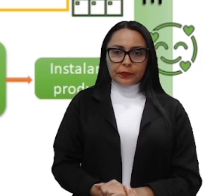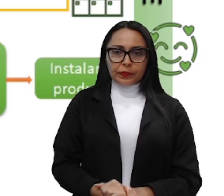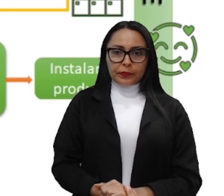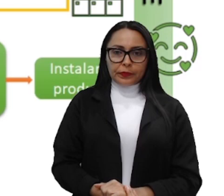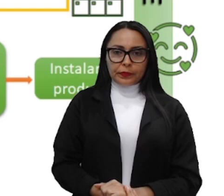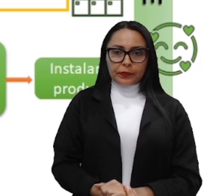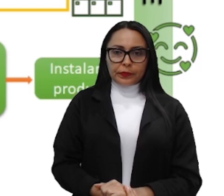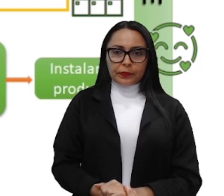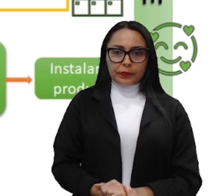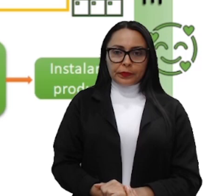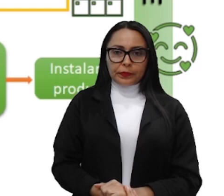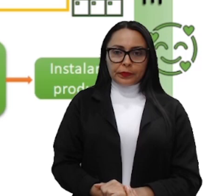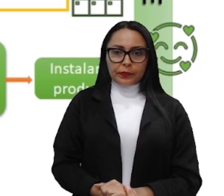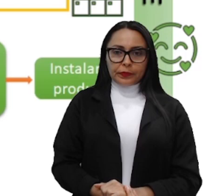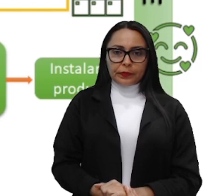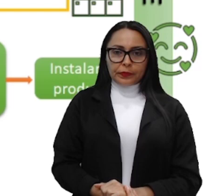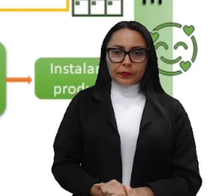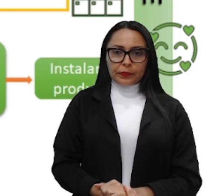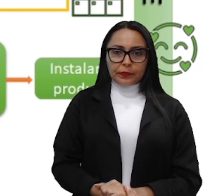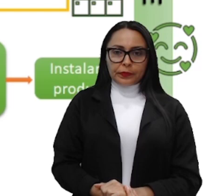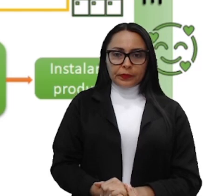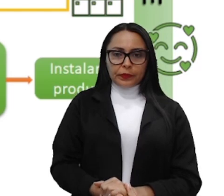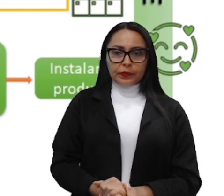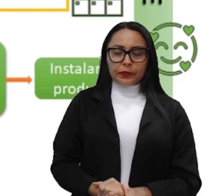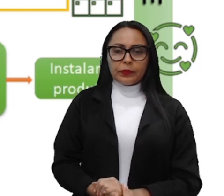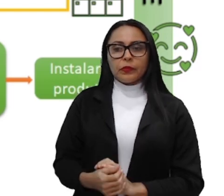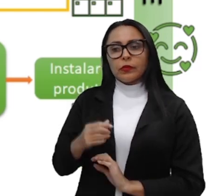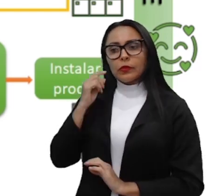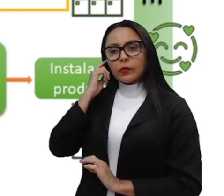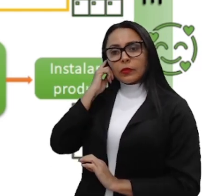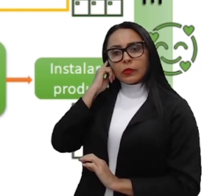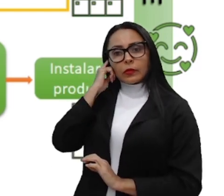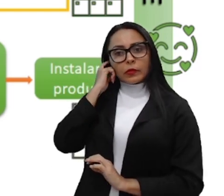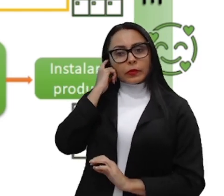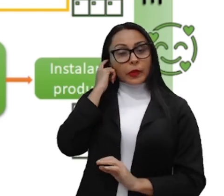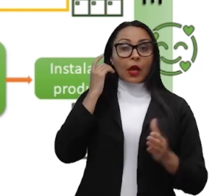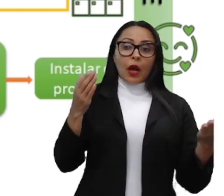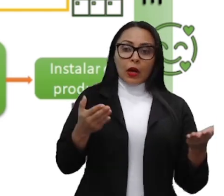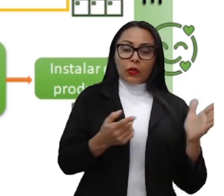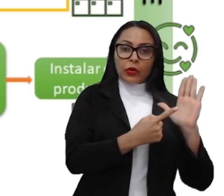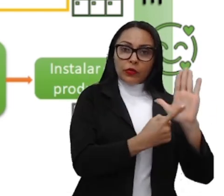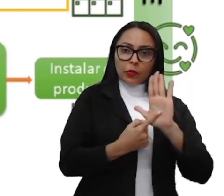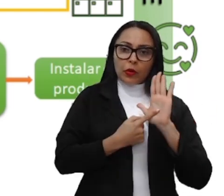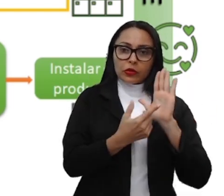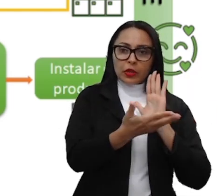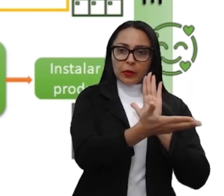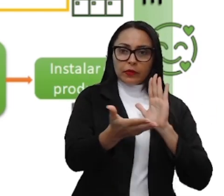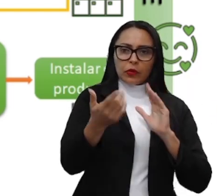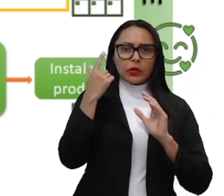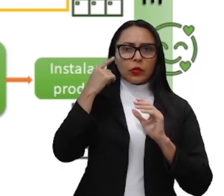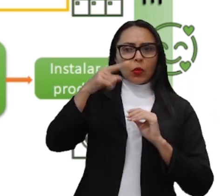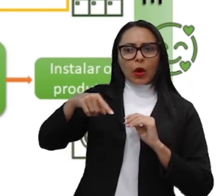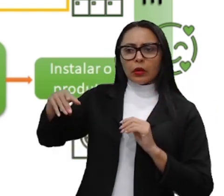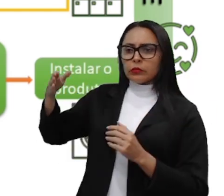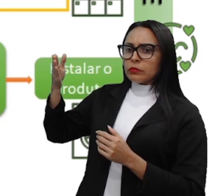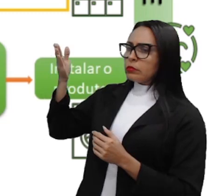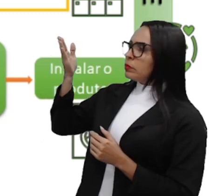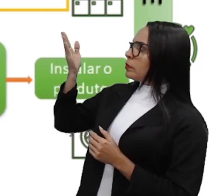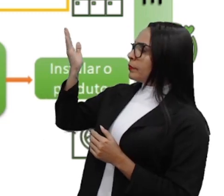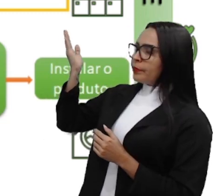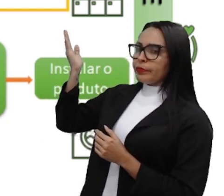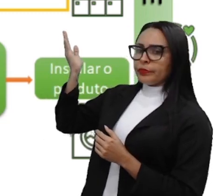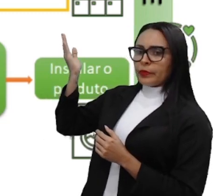do fluxo que está sendo explicada pelo professor. E agora eu vou mostrar aqui para vocês um quadro onde mostra